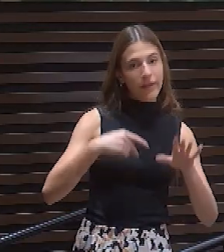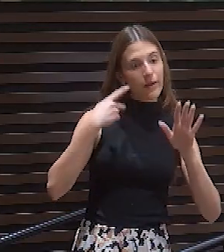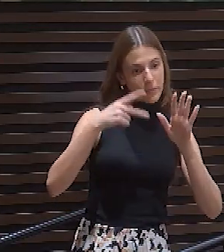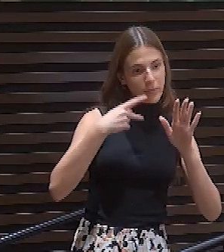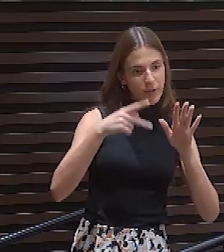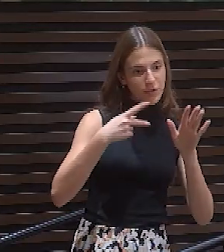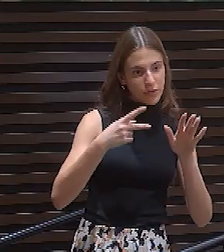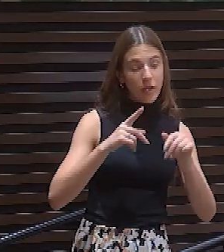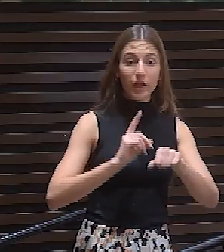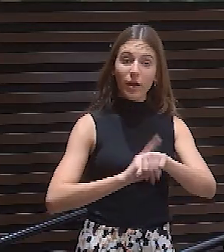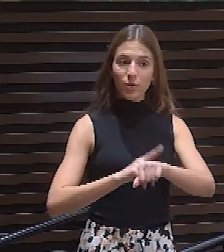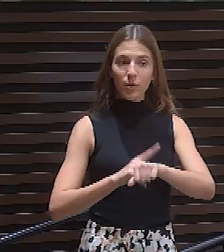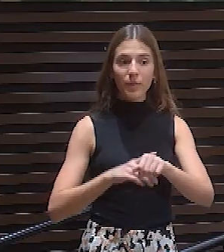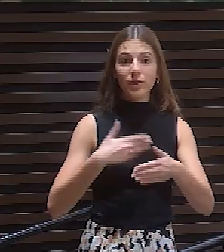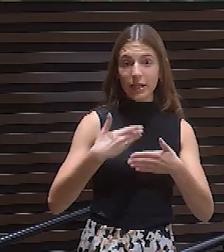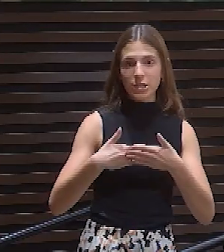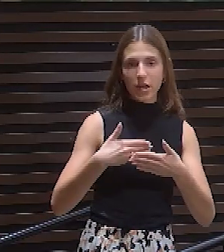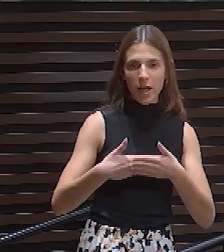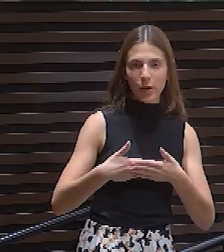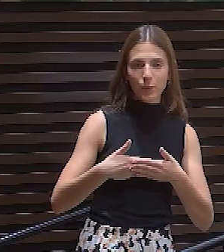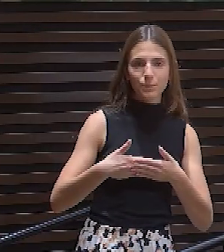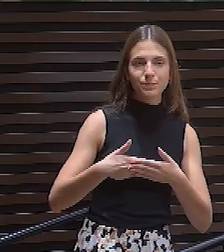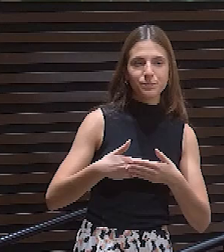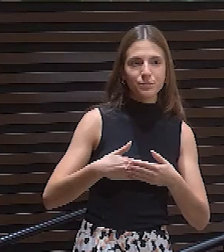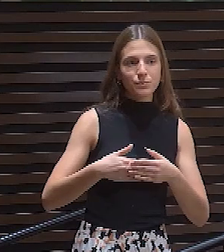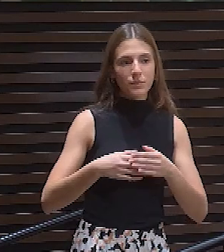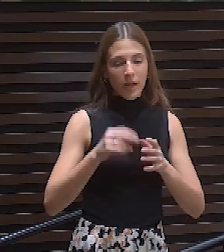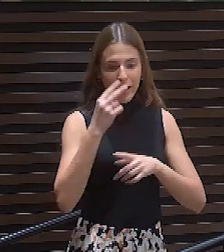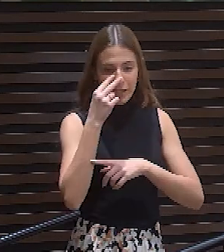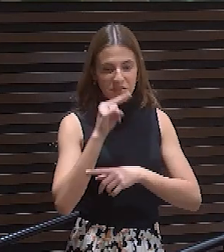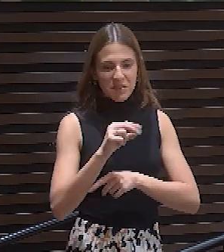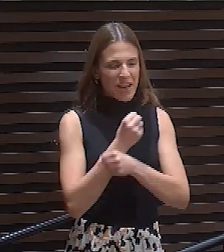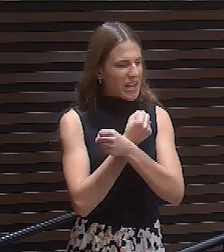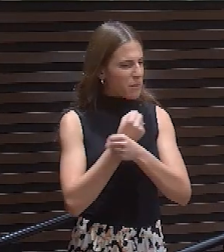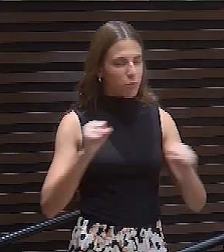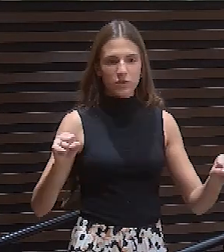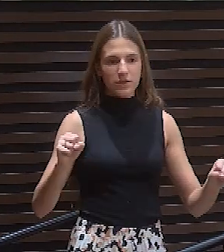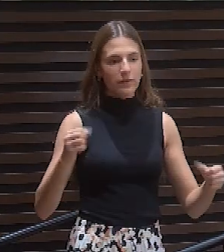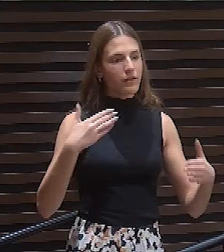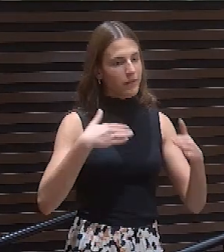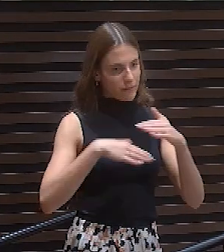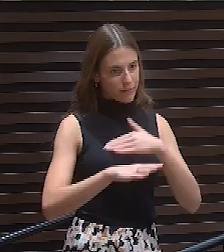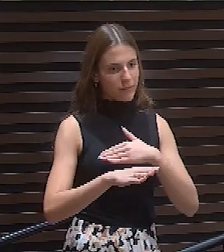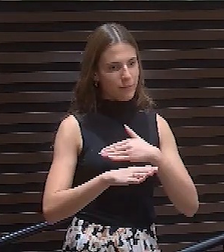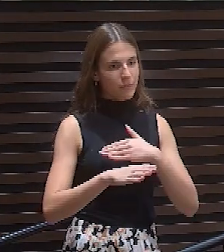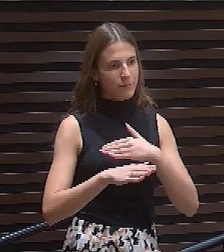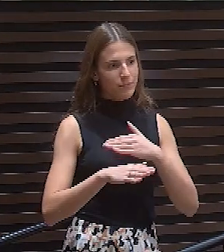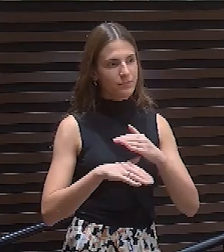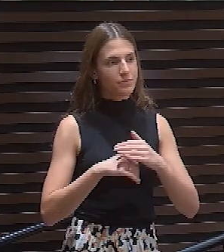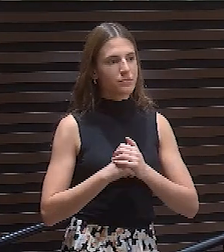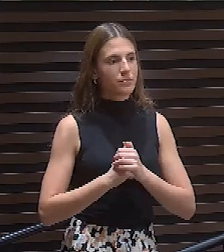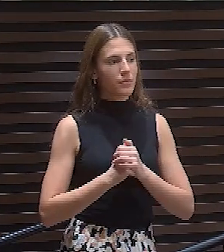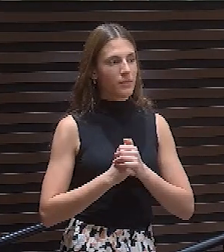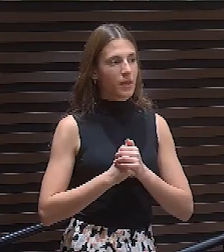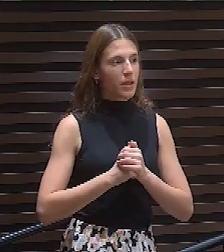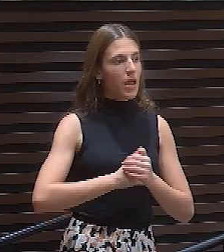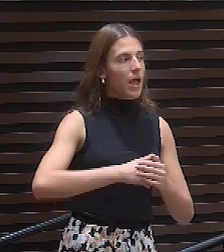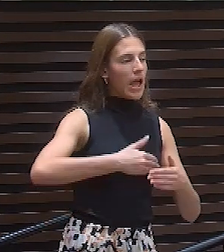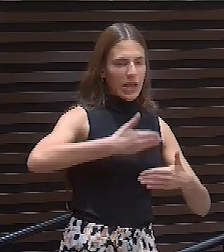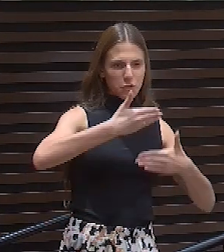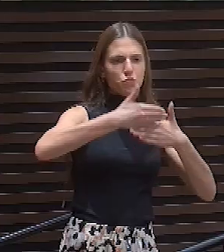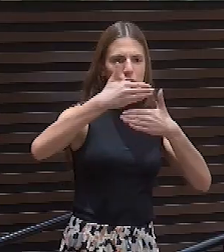terra, eles viram a impossibilidade para eles. As muralhas são